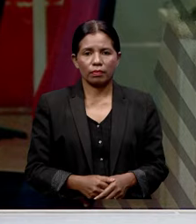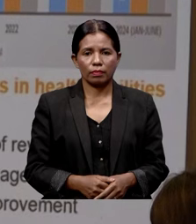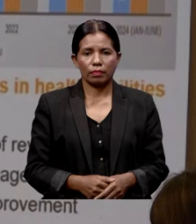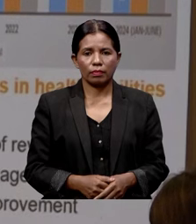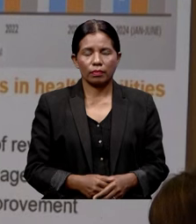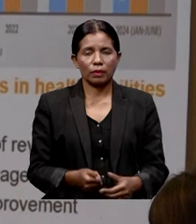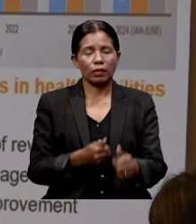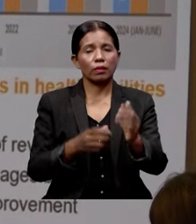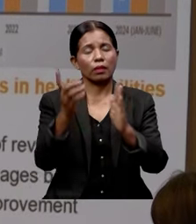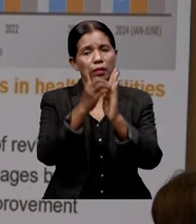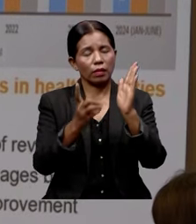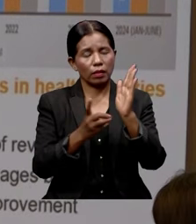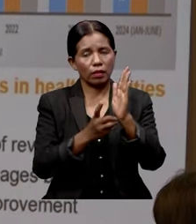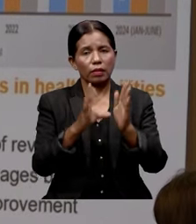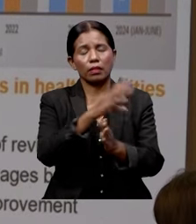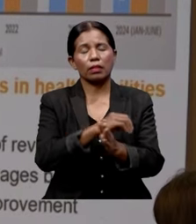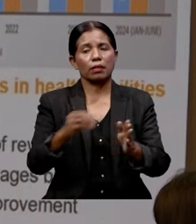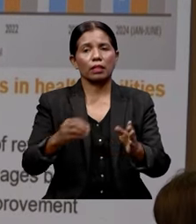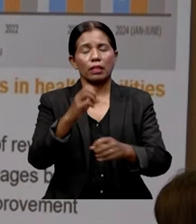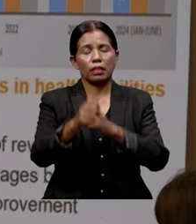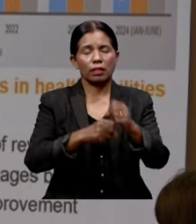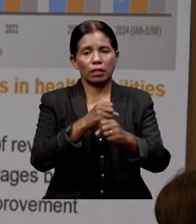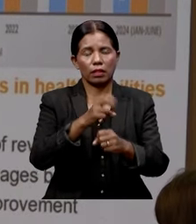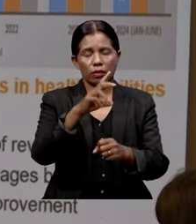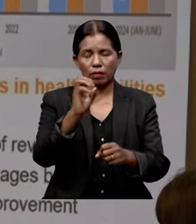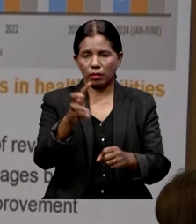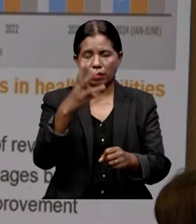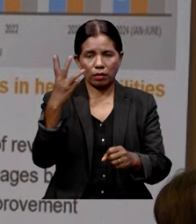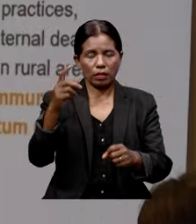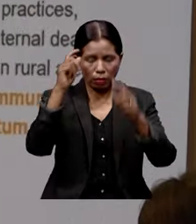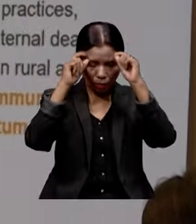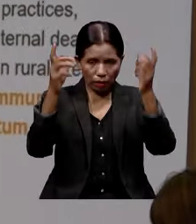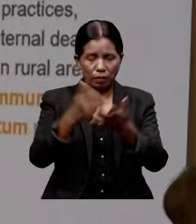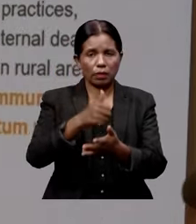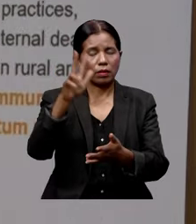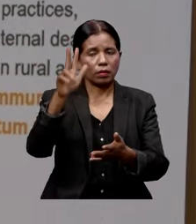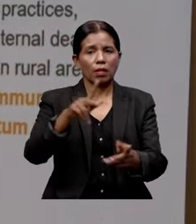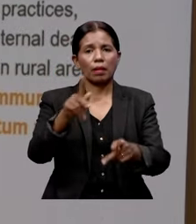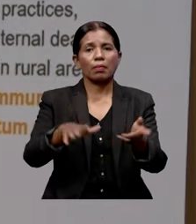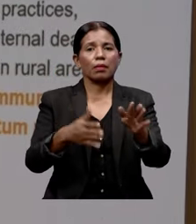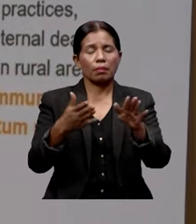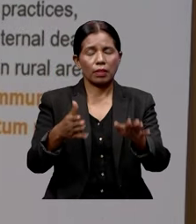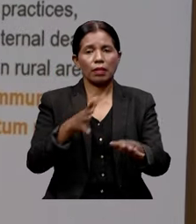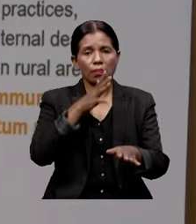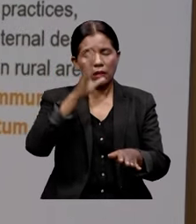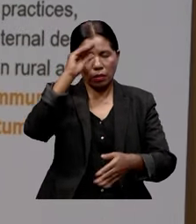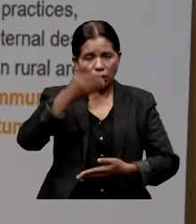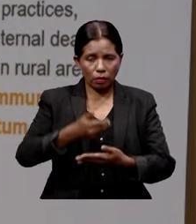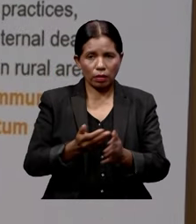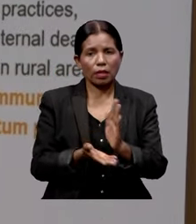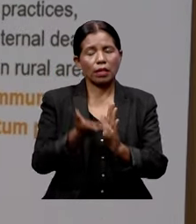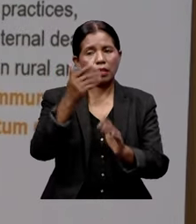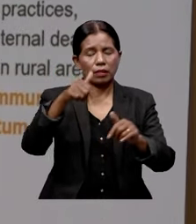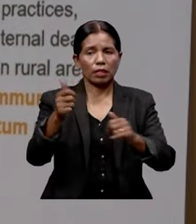Tuir dados demográfico tinang riurosan residento agora, Timor-Leste ocupa terceiro lugar o taxa mortalidade ina no oan, nebe asliu ia